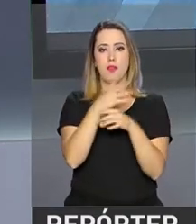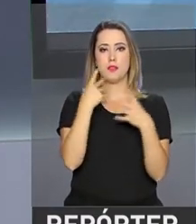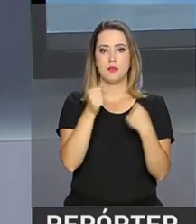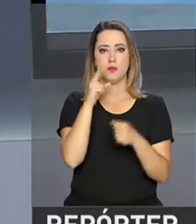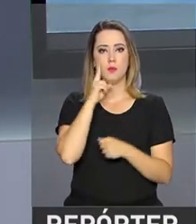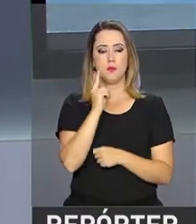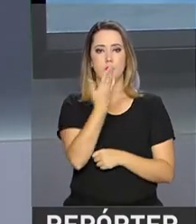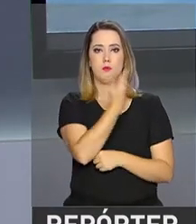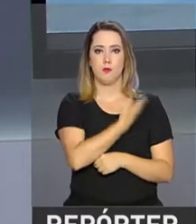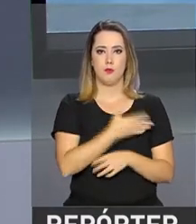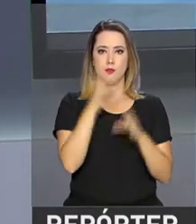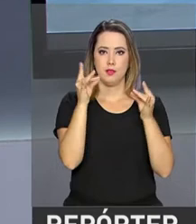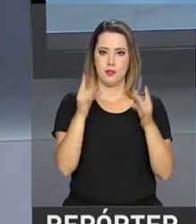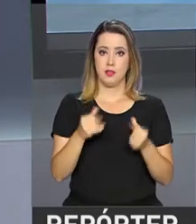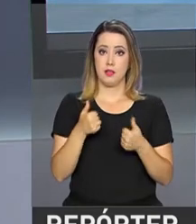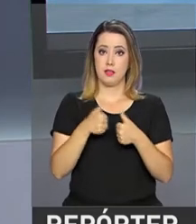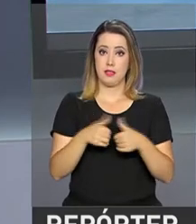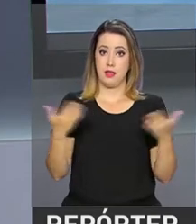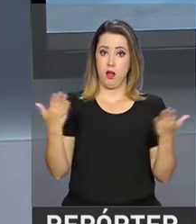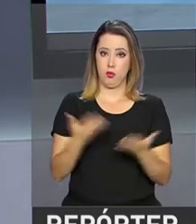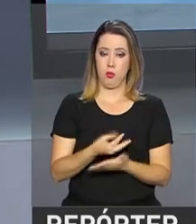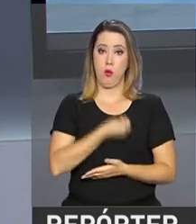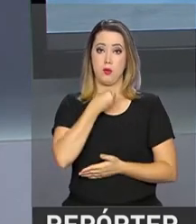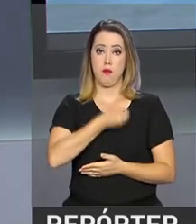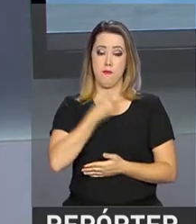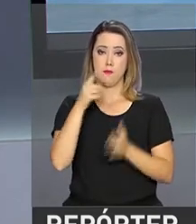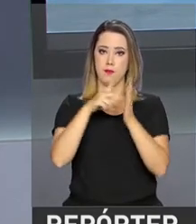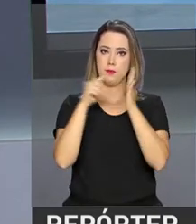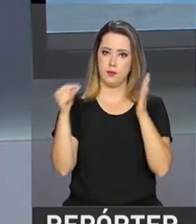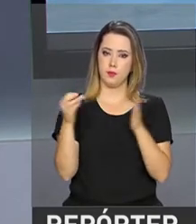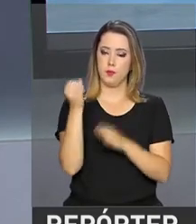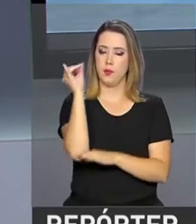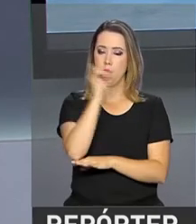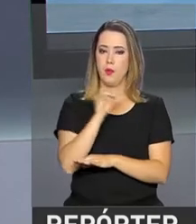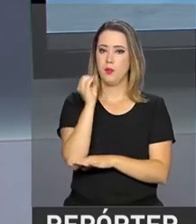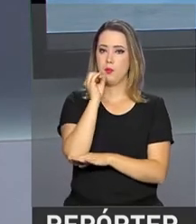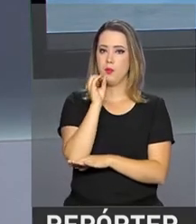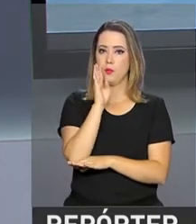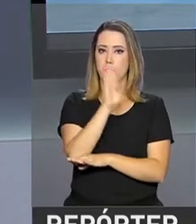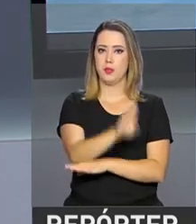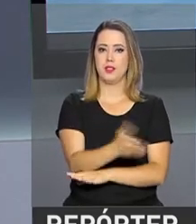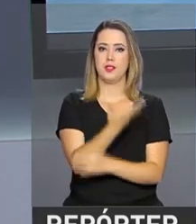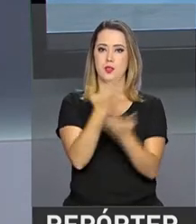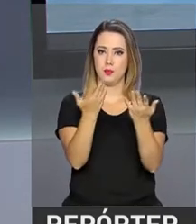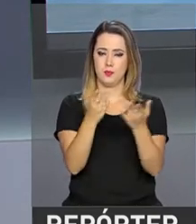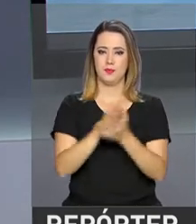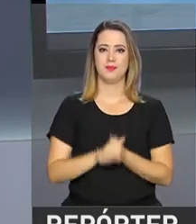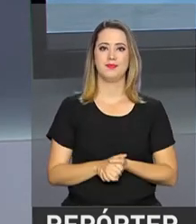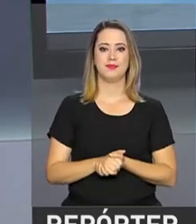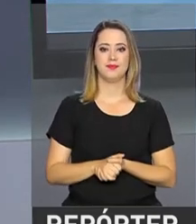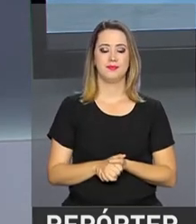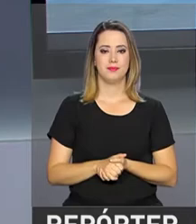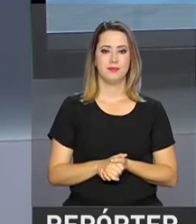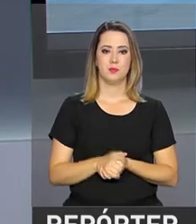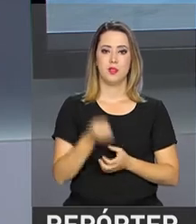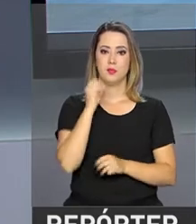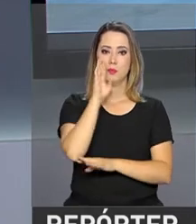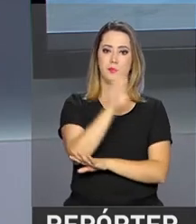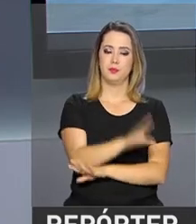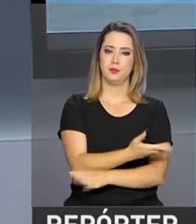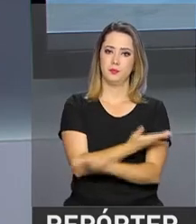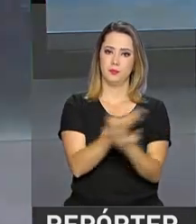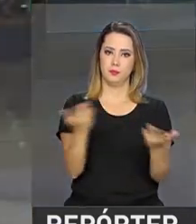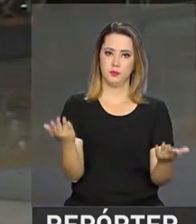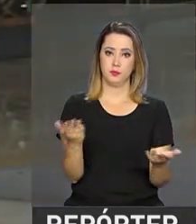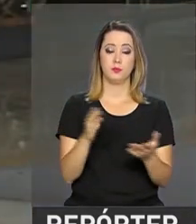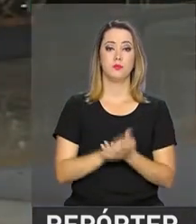repórter Pablo Mundim, que está no Palácio do Planalto. Olá, Pablo. Pablo, boa tarde para você. Boa tarde, Roberto. Boa